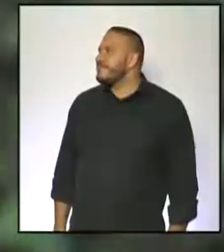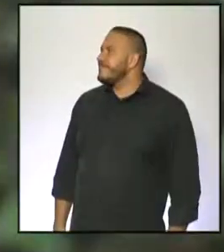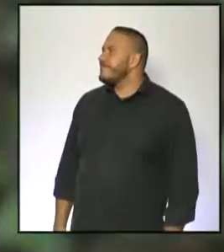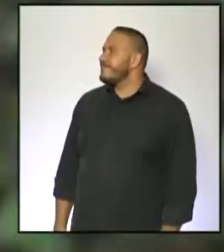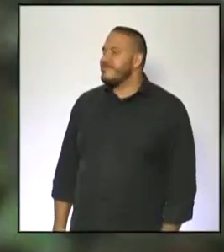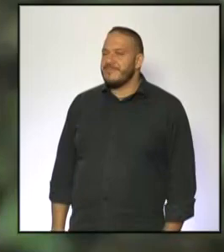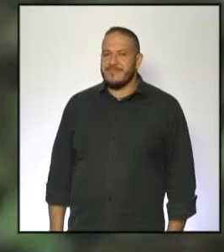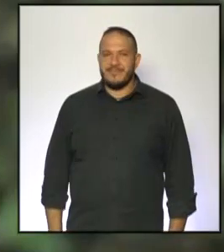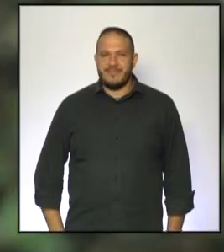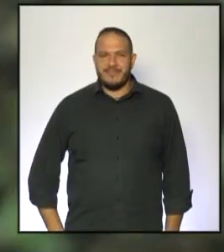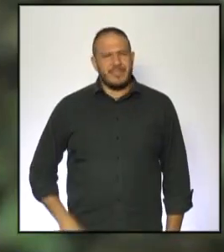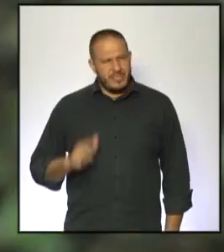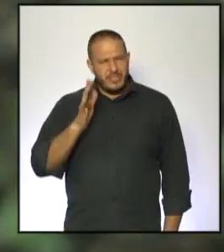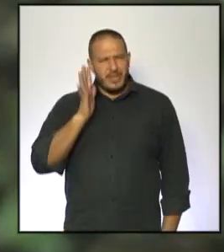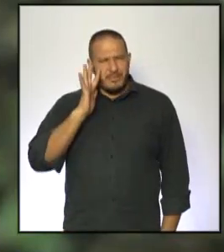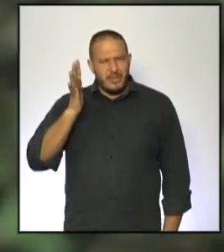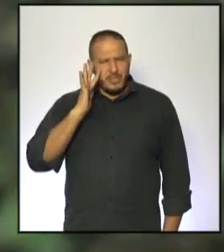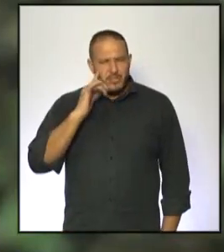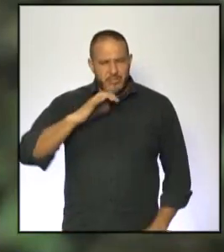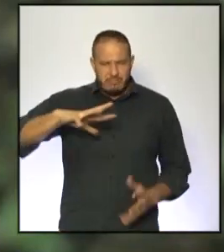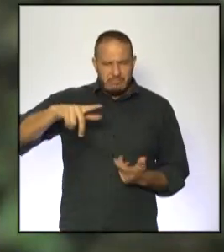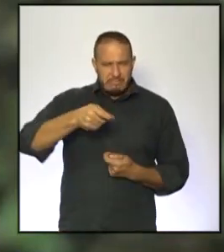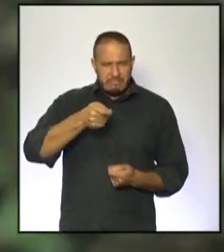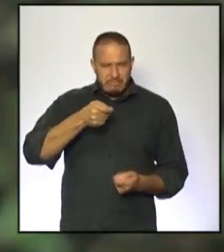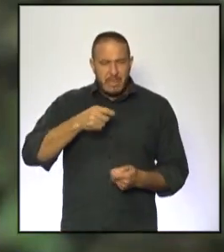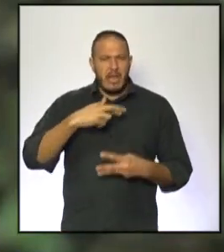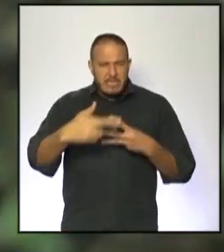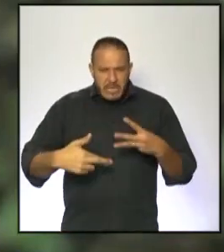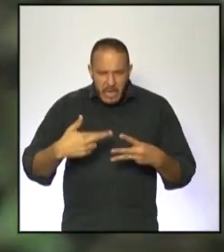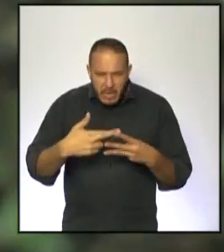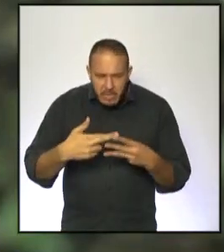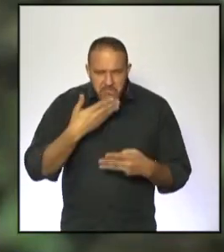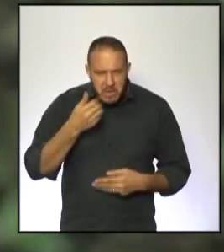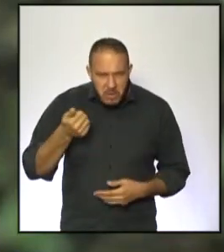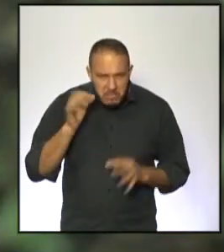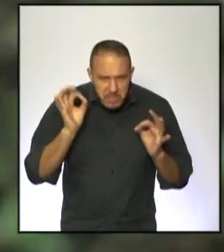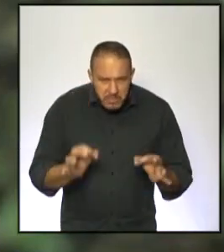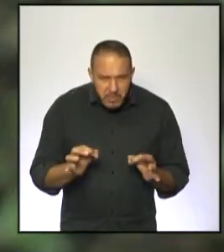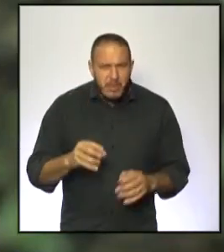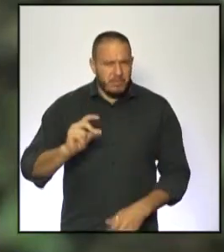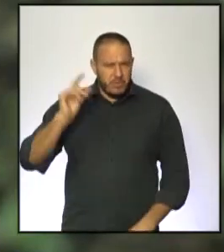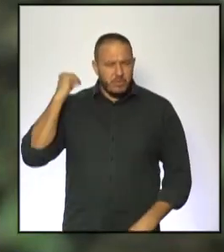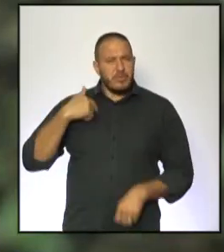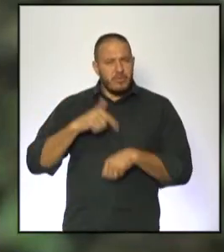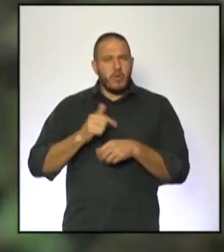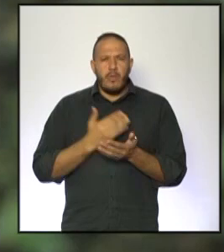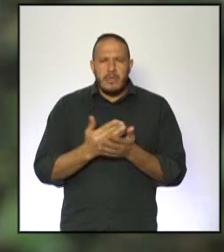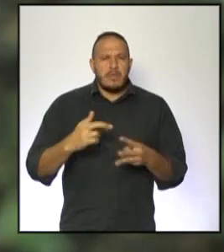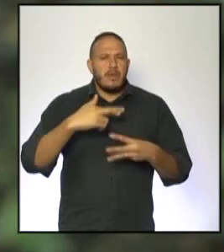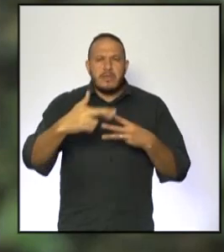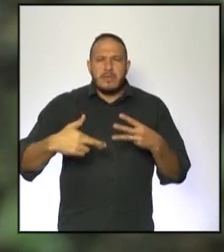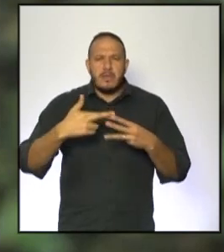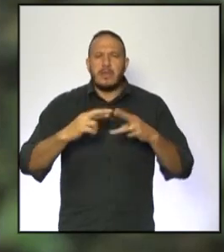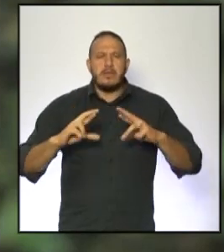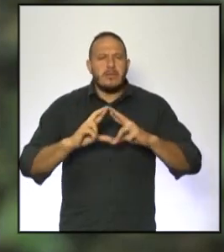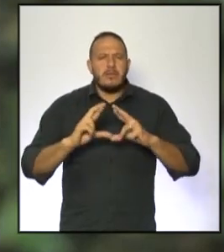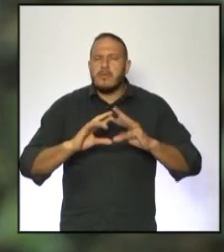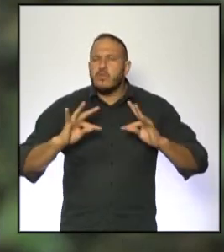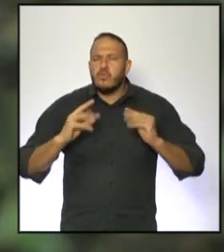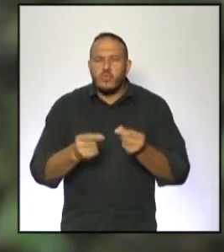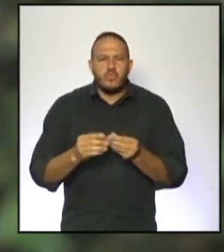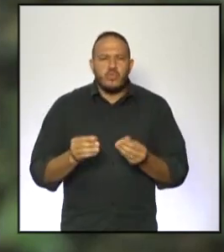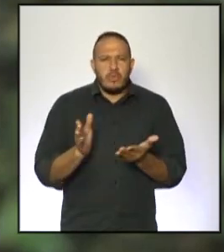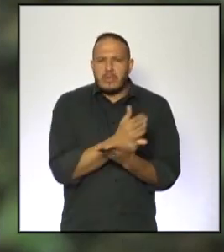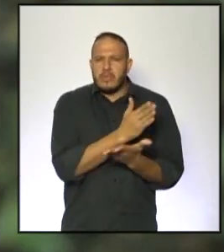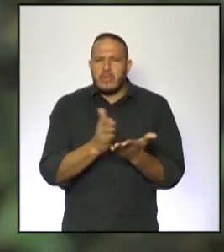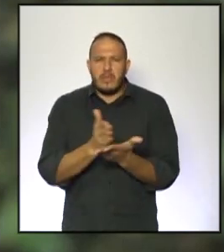Já se perguntou se reciclar é realmente a melhor saída? Há muito tempo atrás, eu comecei a reciclar tudo. Desde a separação